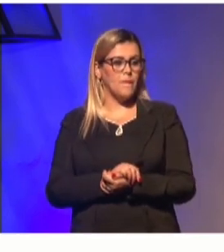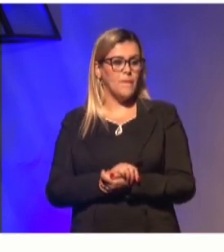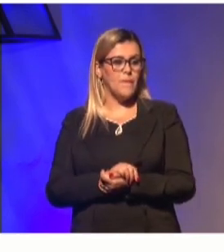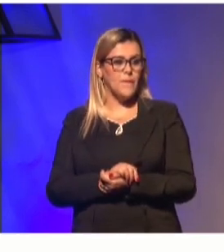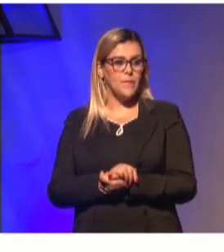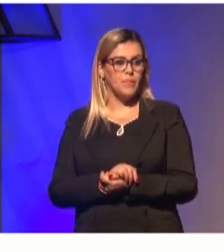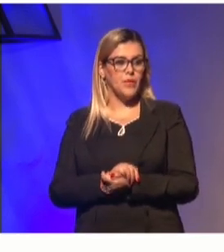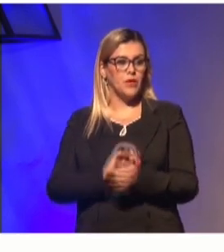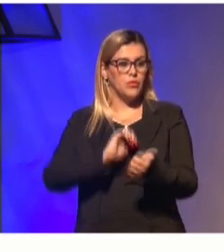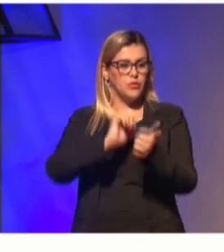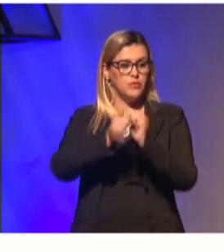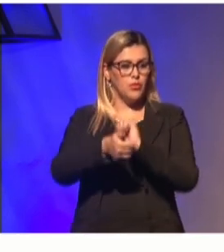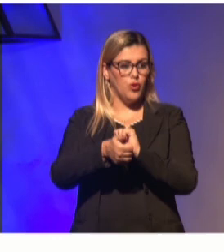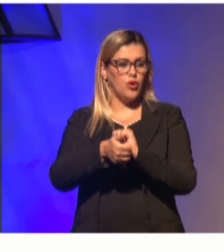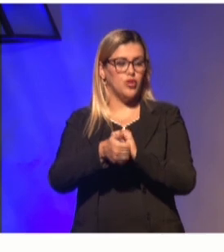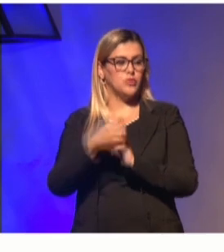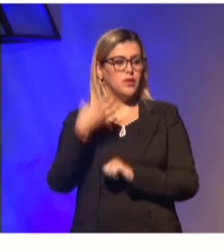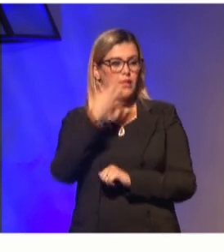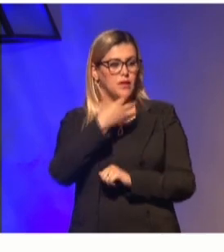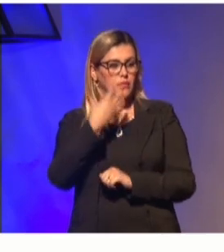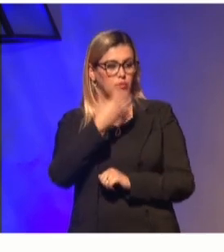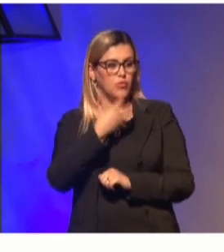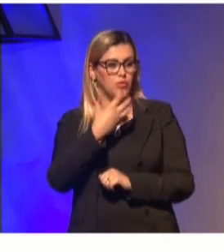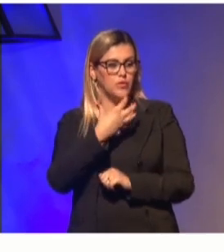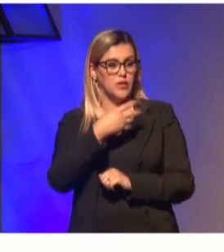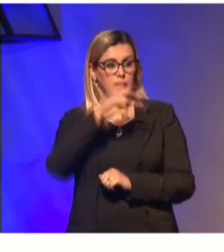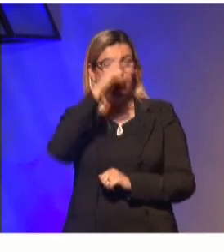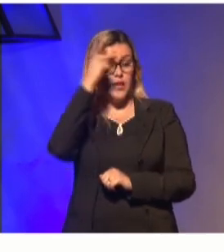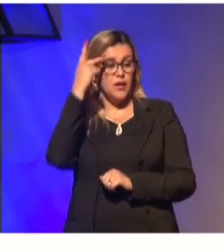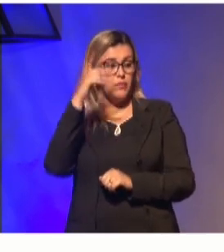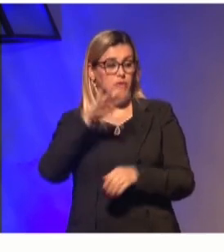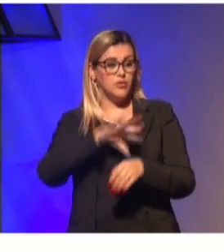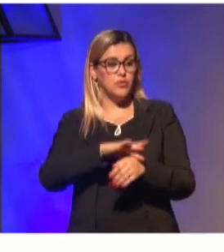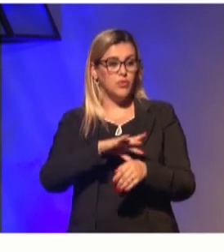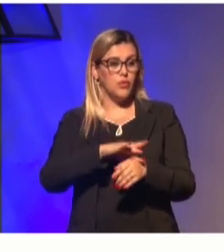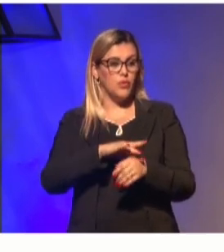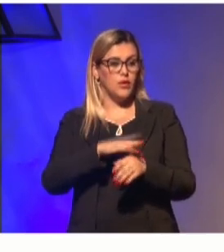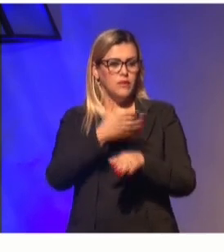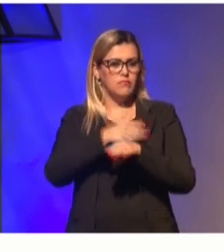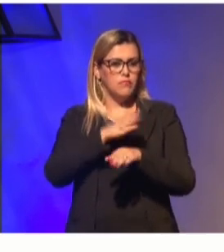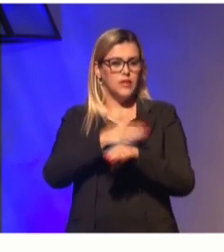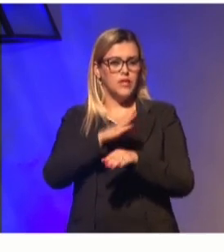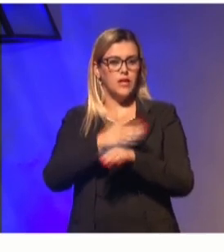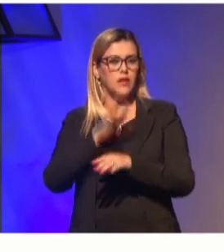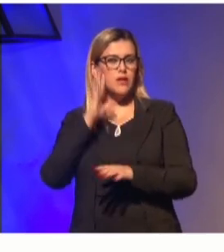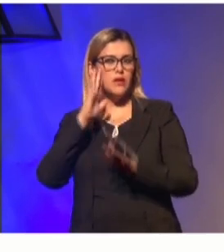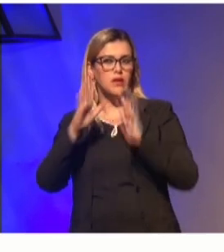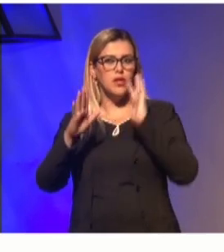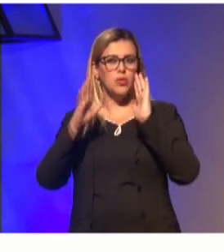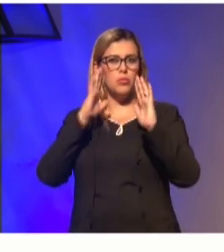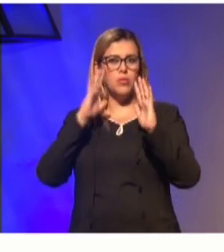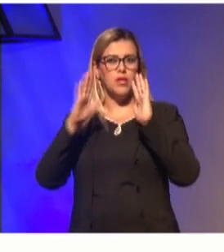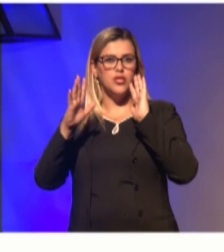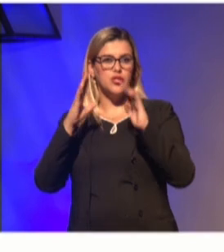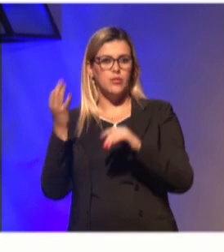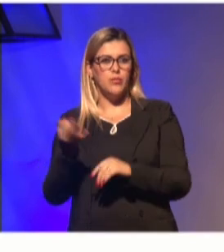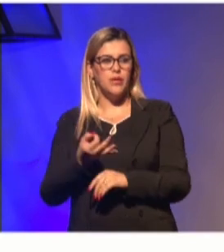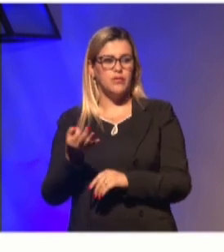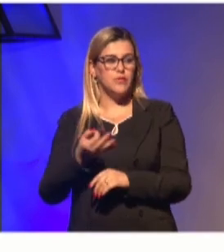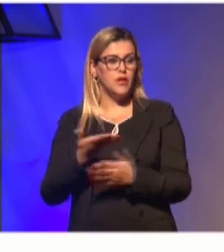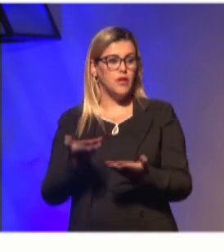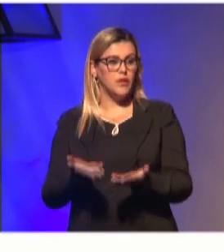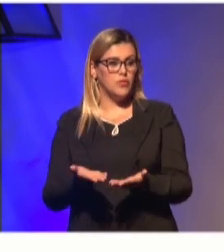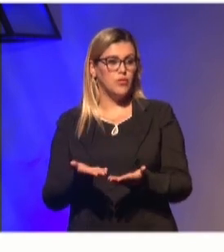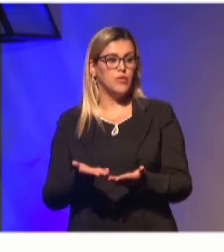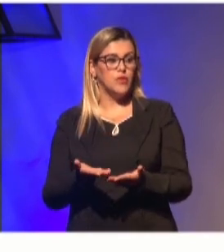do esporte, ele vem da música, em que o indivíduo fica lá treinando, imaginando aquele seu gesto perfeito, né, para que